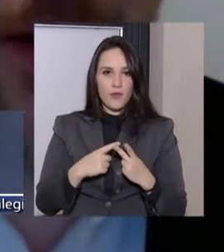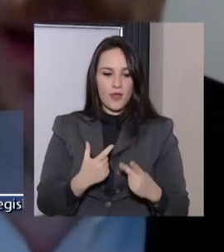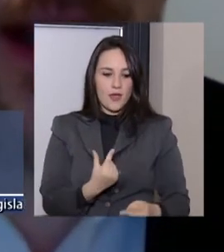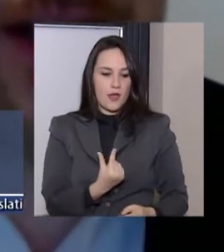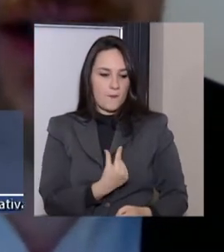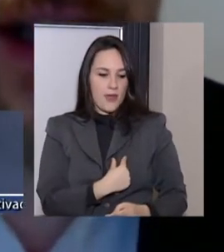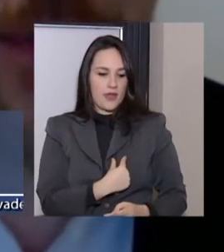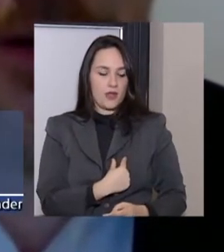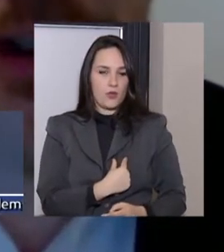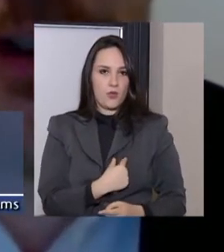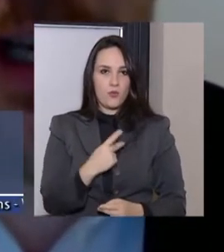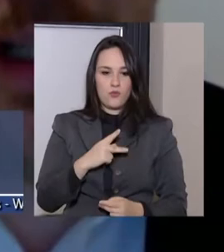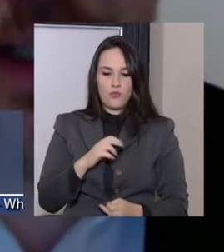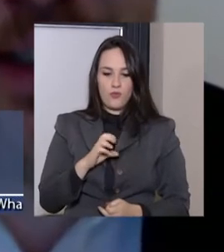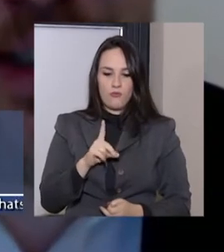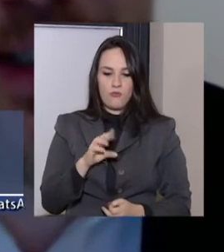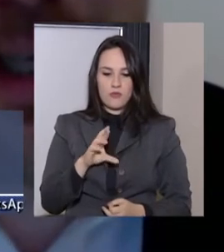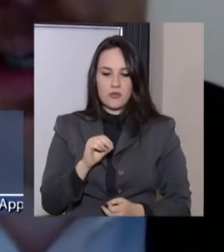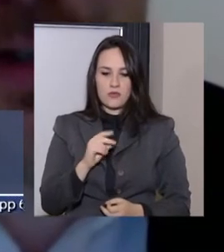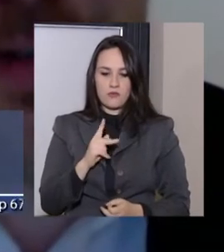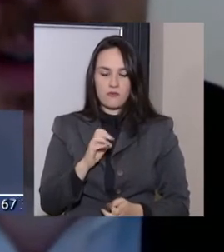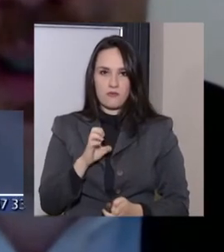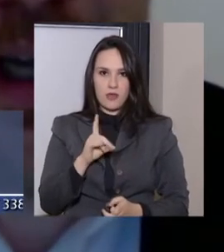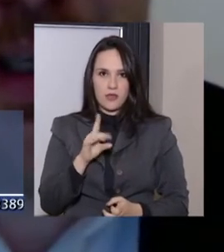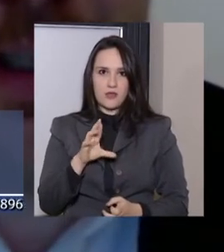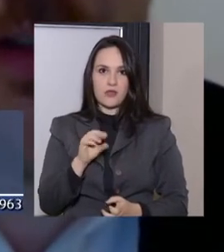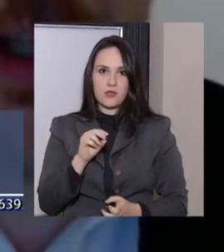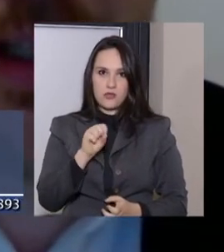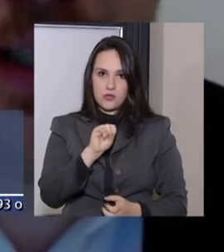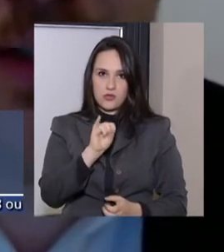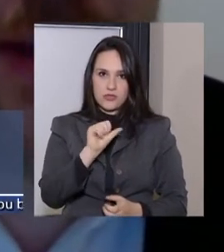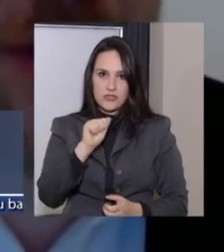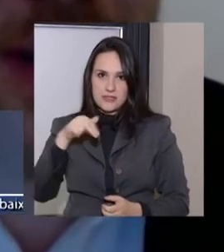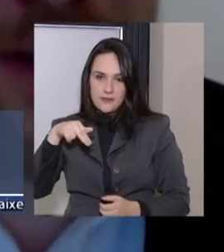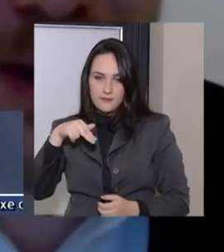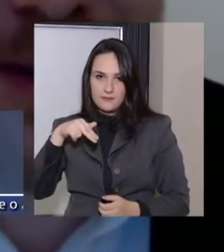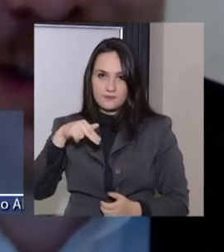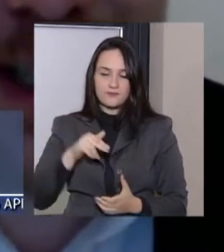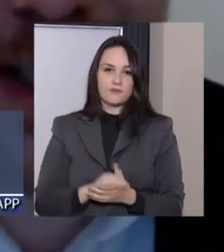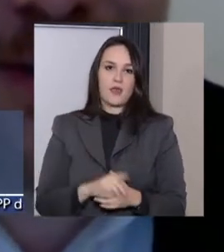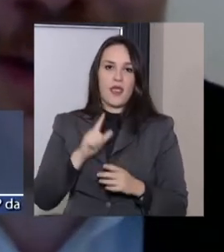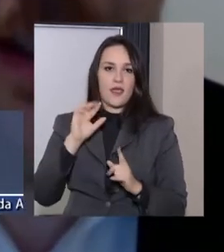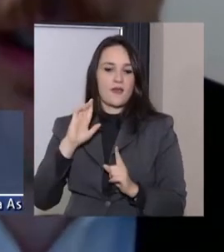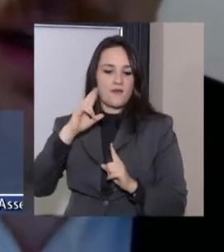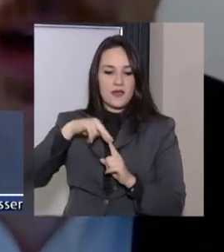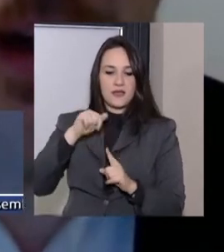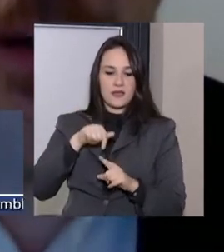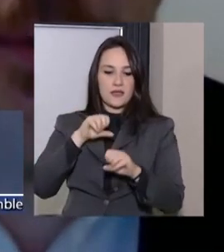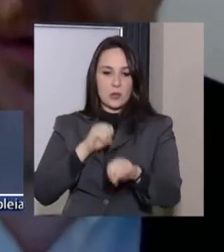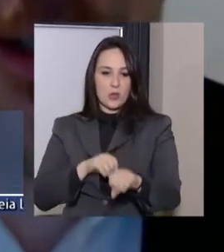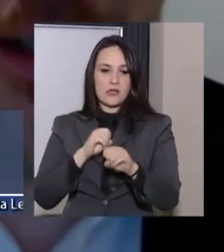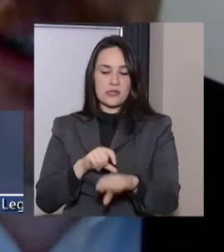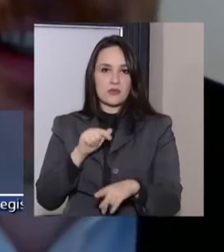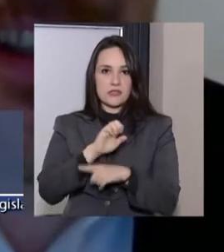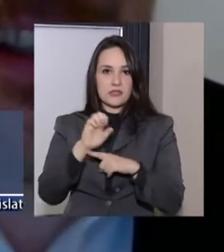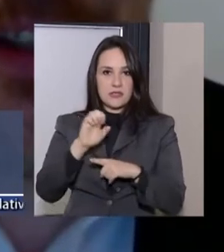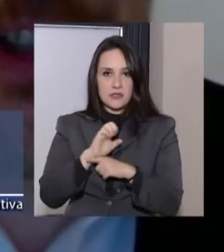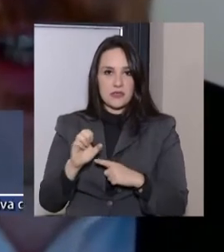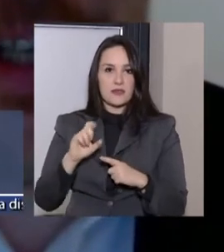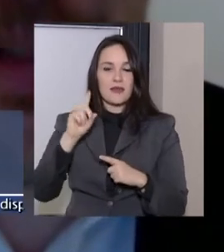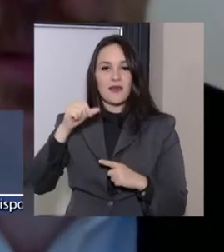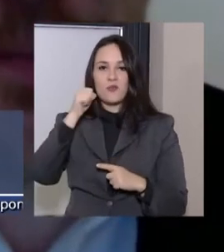que homenageia profissionais que se destacam na educação, na história do nosso estado, a